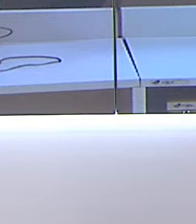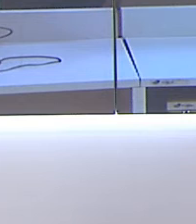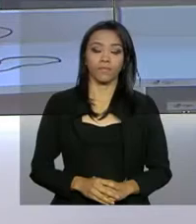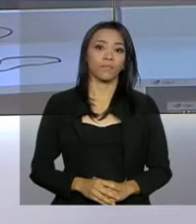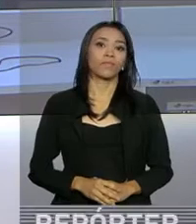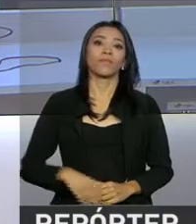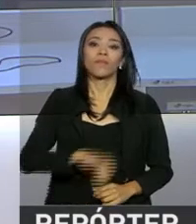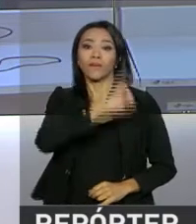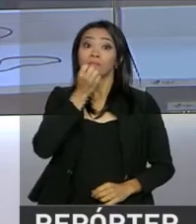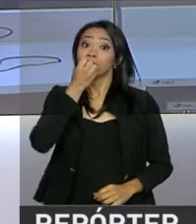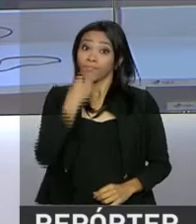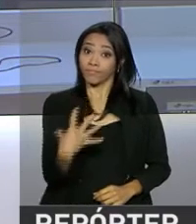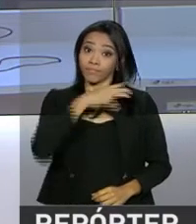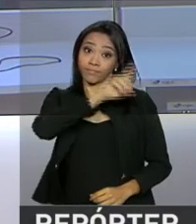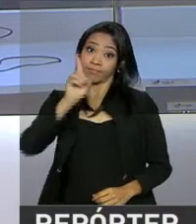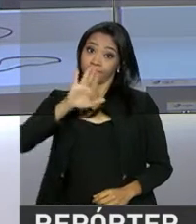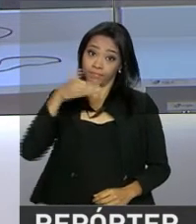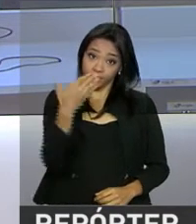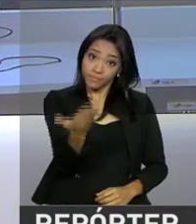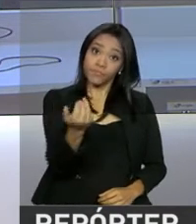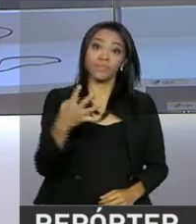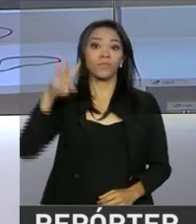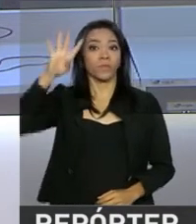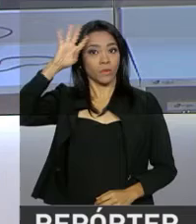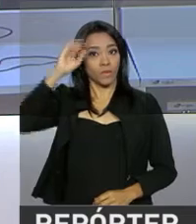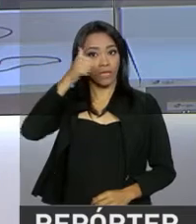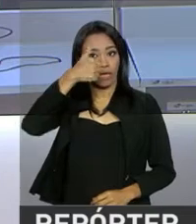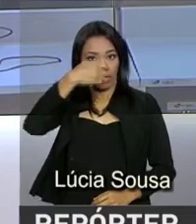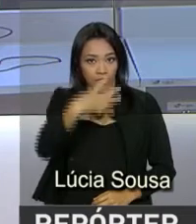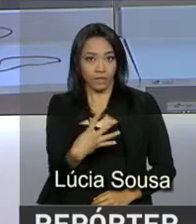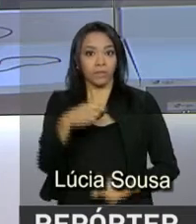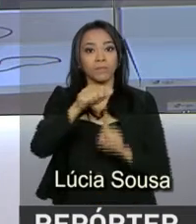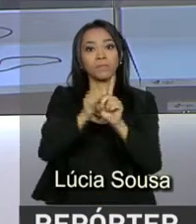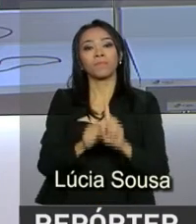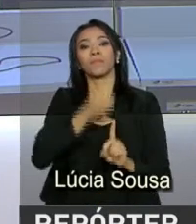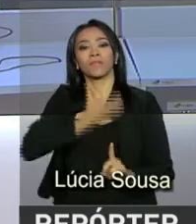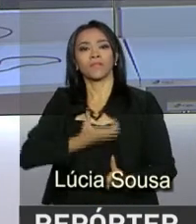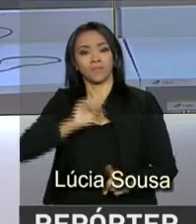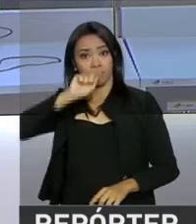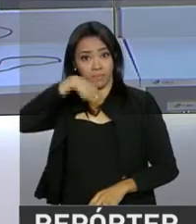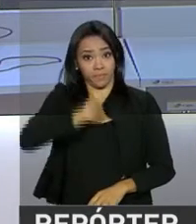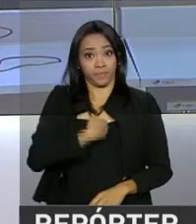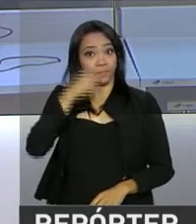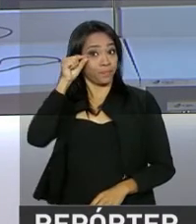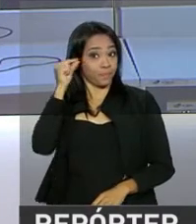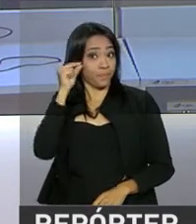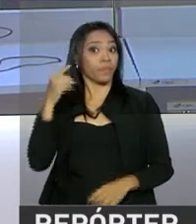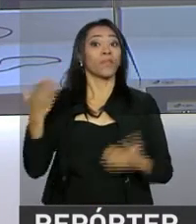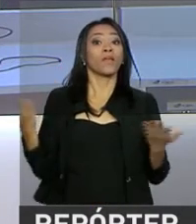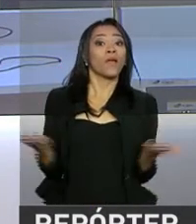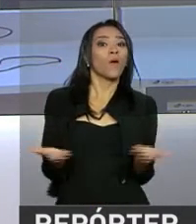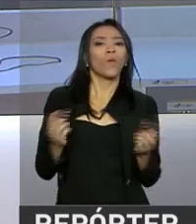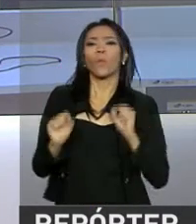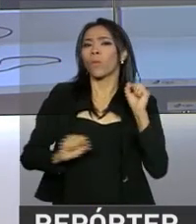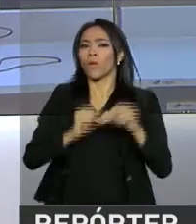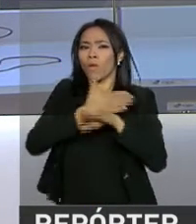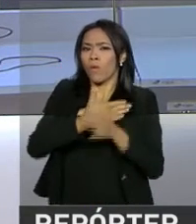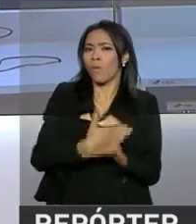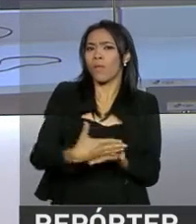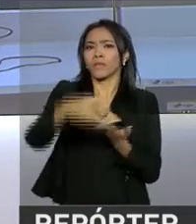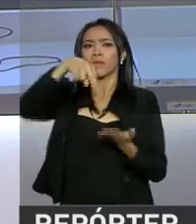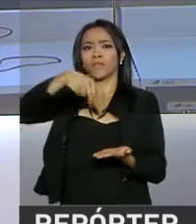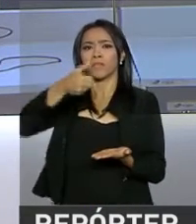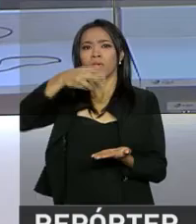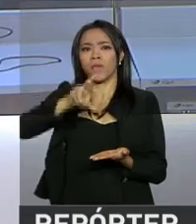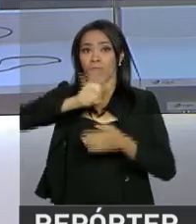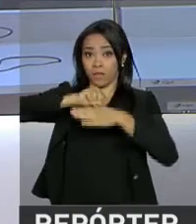olá bom dia pra você quarta feira 14 de dezembro eu sou renata corsini e o repórter nbr começa agora